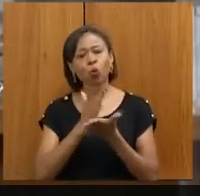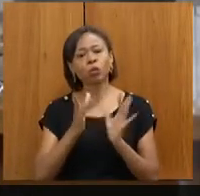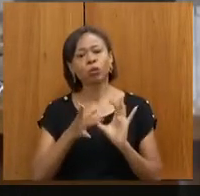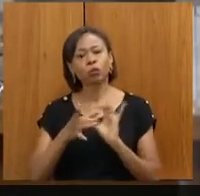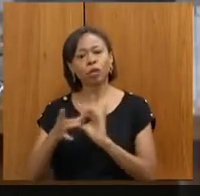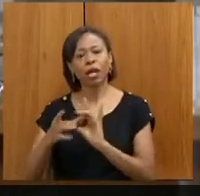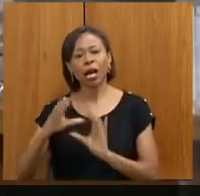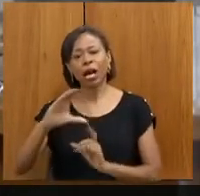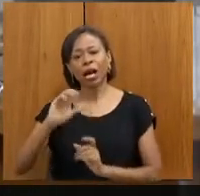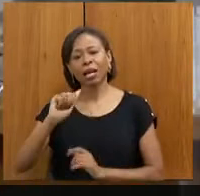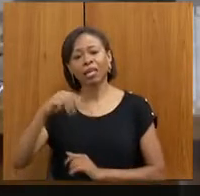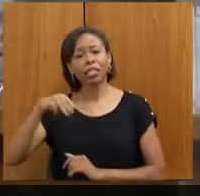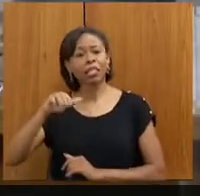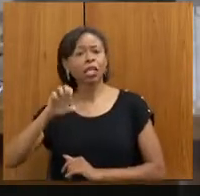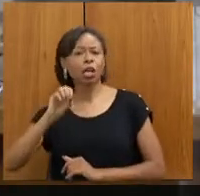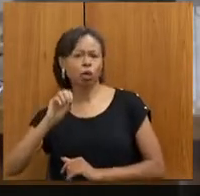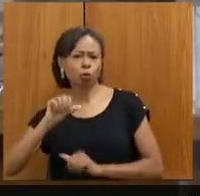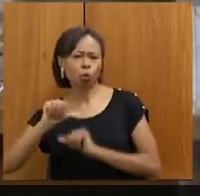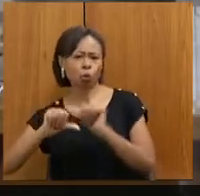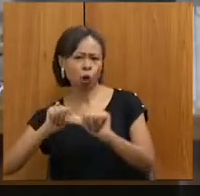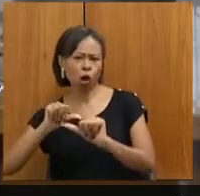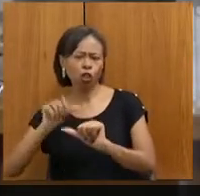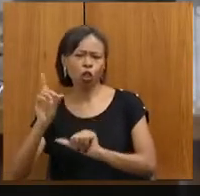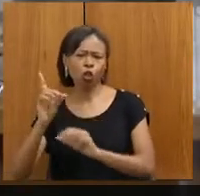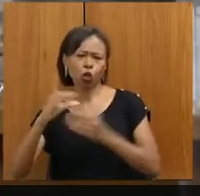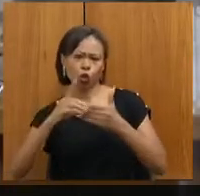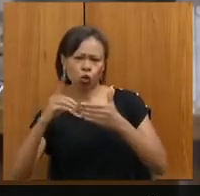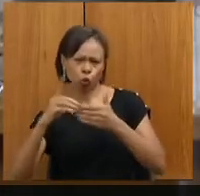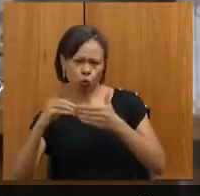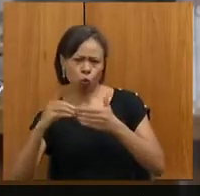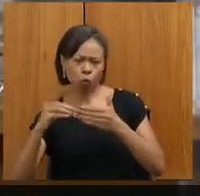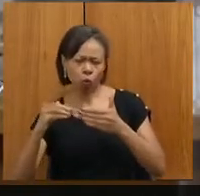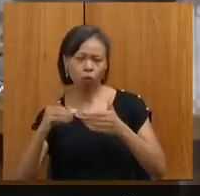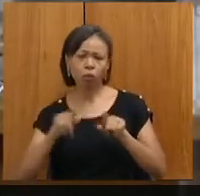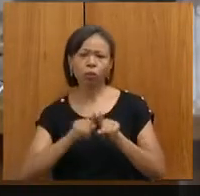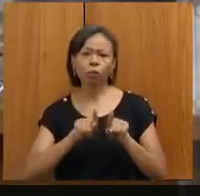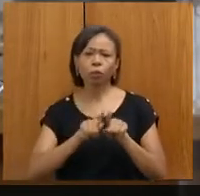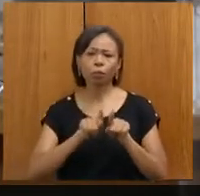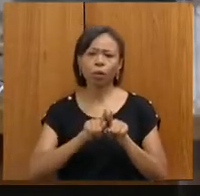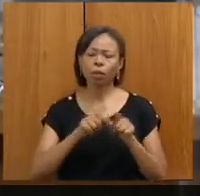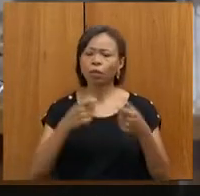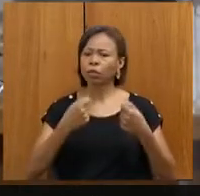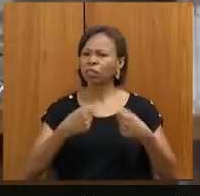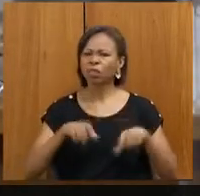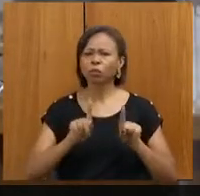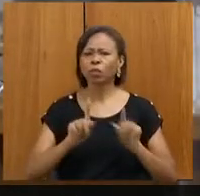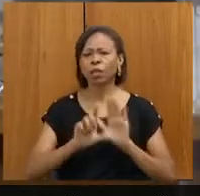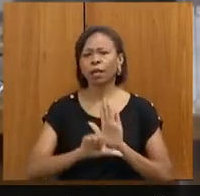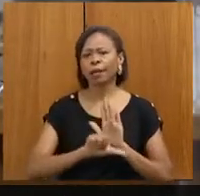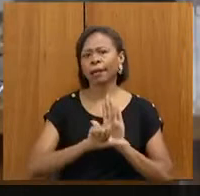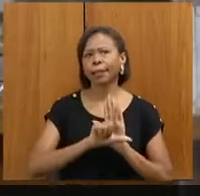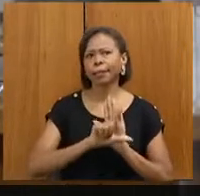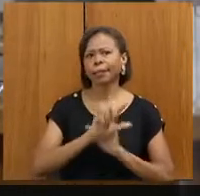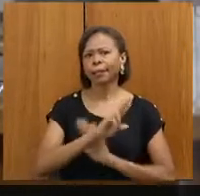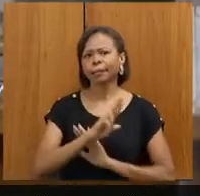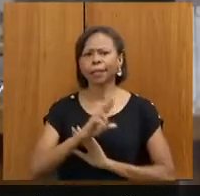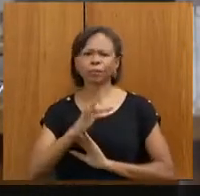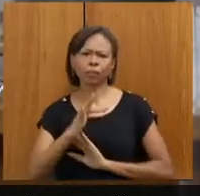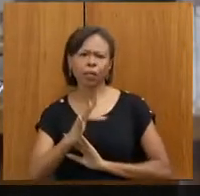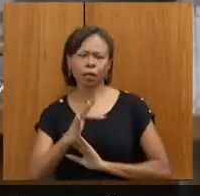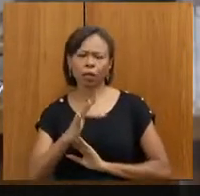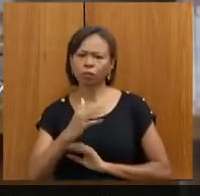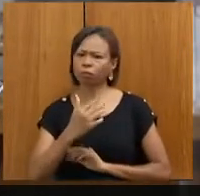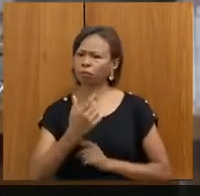é a dólar no caso e não precisa de lei para pedir adesão ao regime de apuração fiscal nosso entendimento sim aqui é